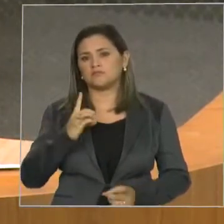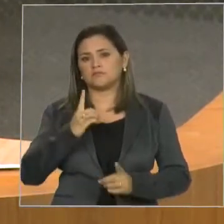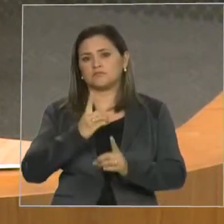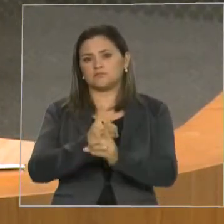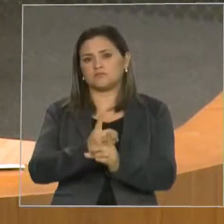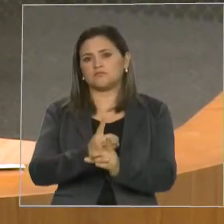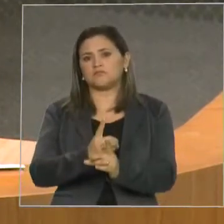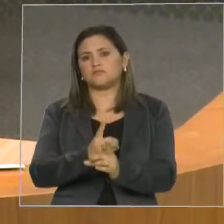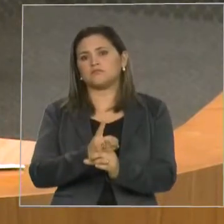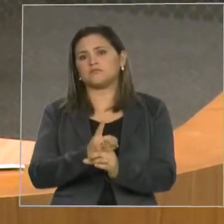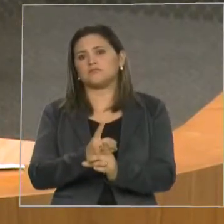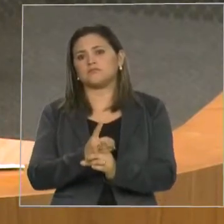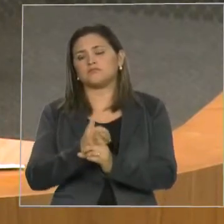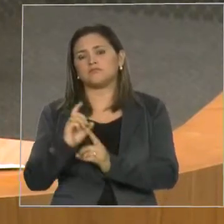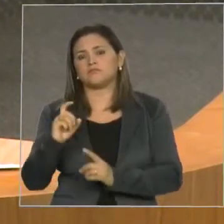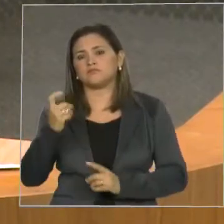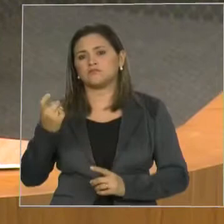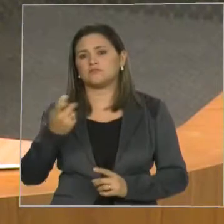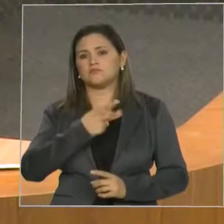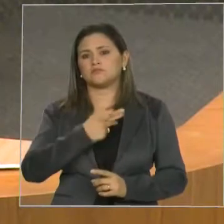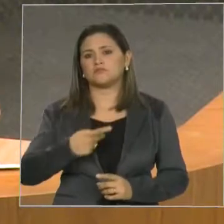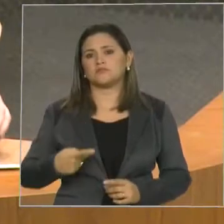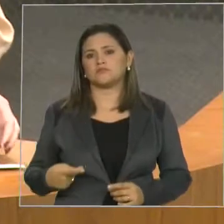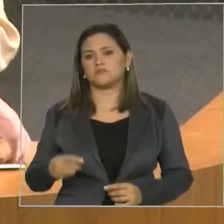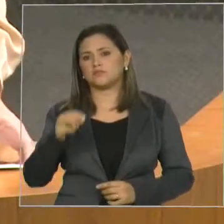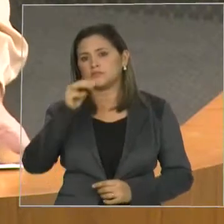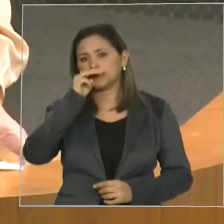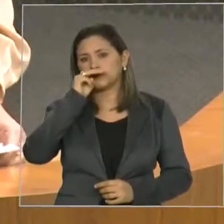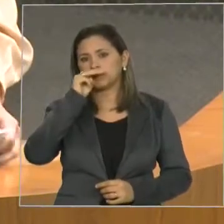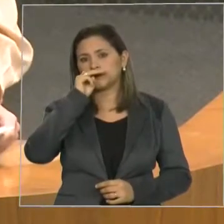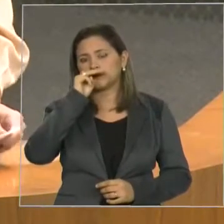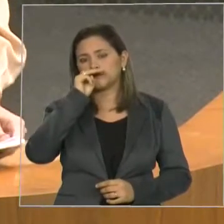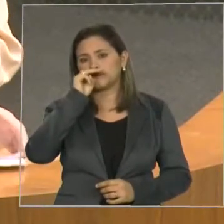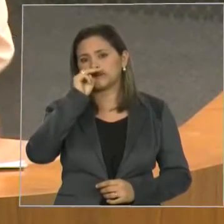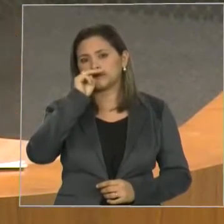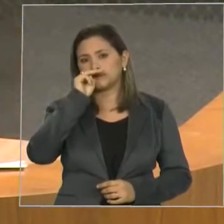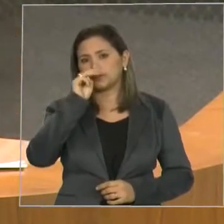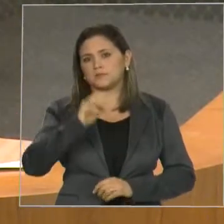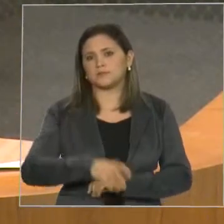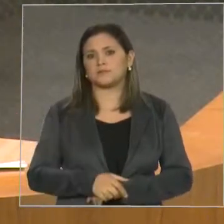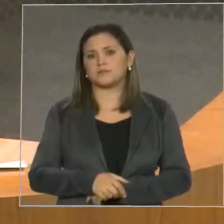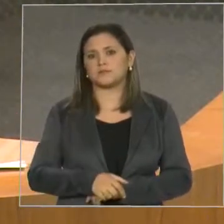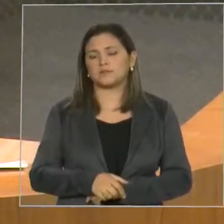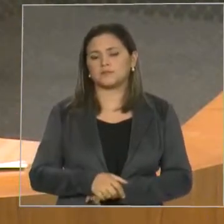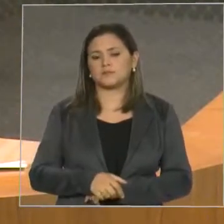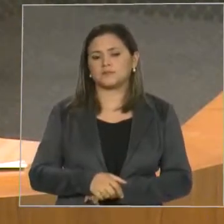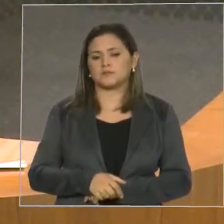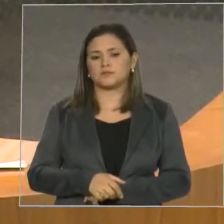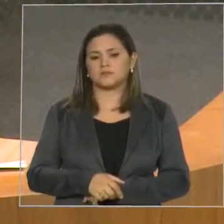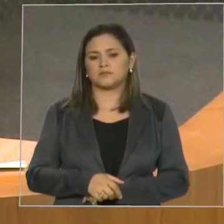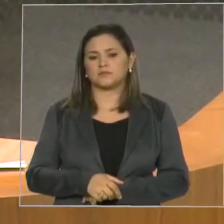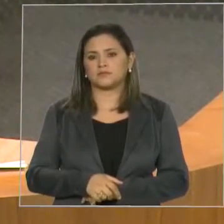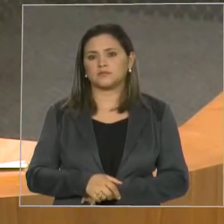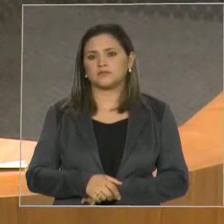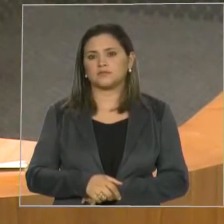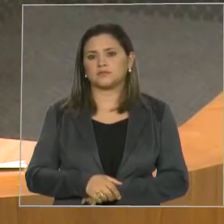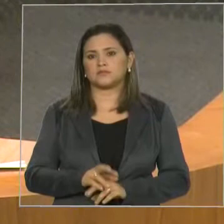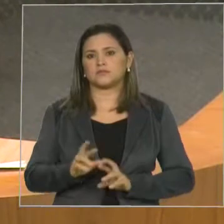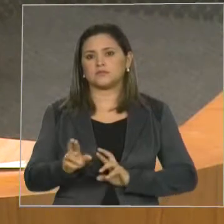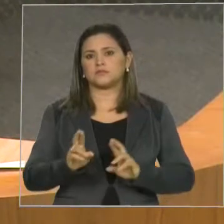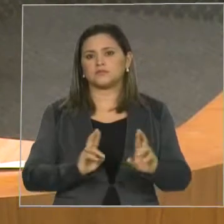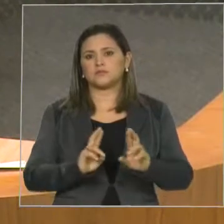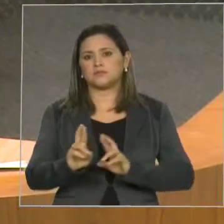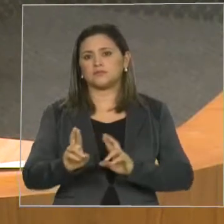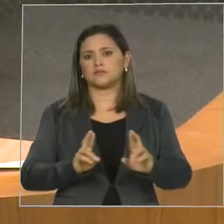tratar com o ex-presidente Humberto. Eu tinha uma relação com Humberto de muito respeito. Humberto